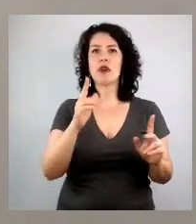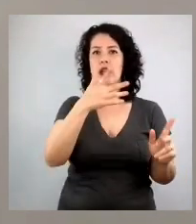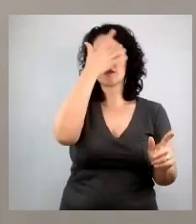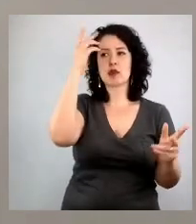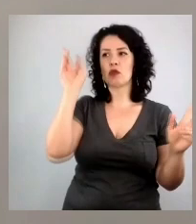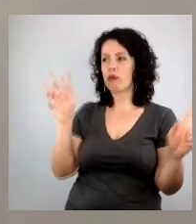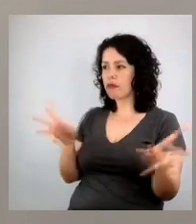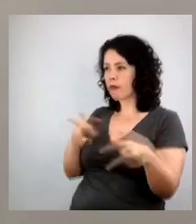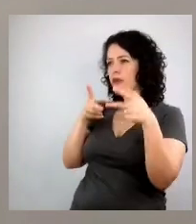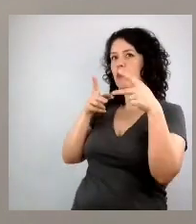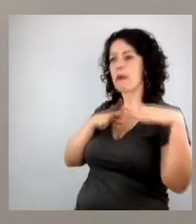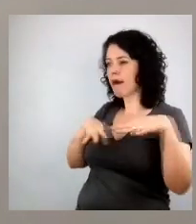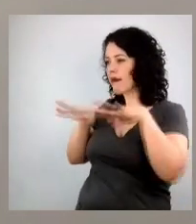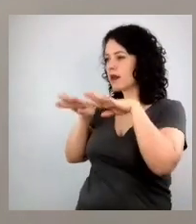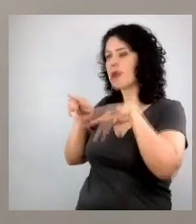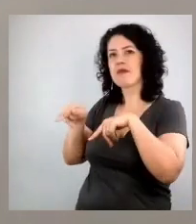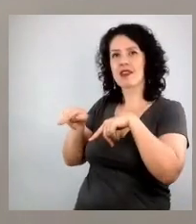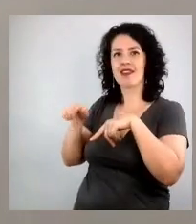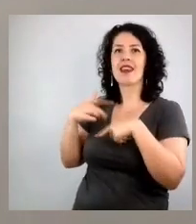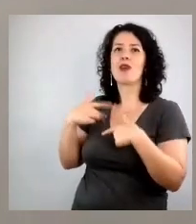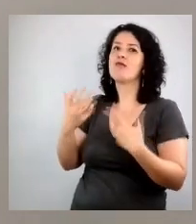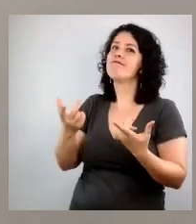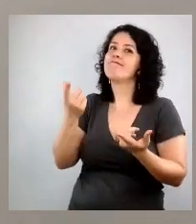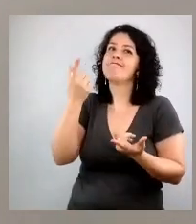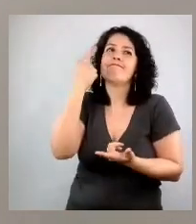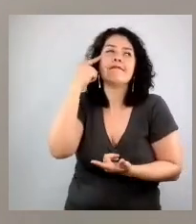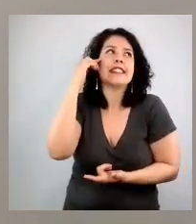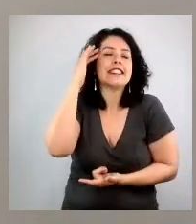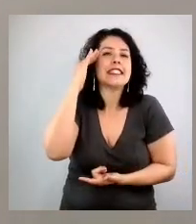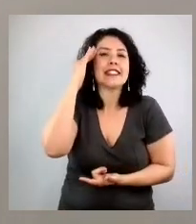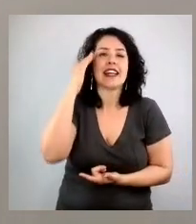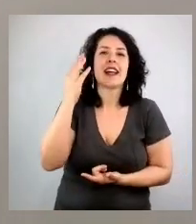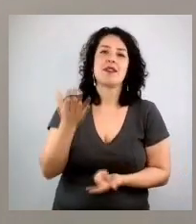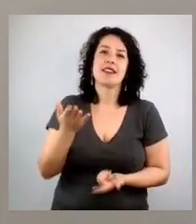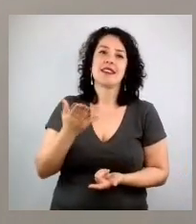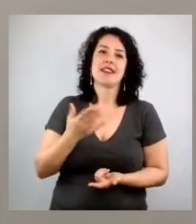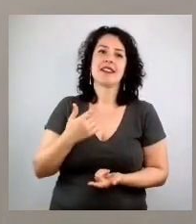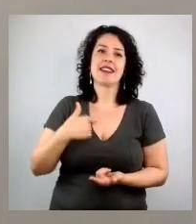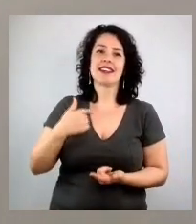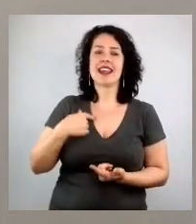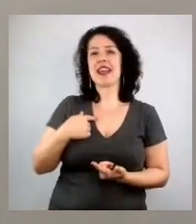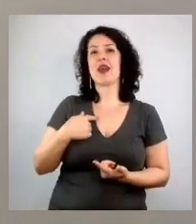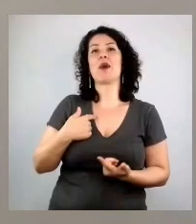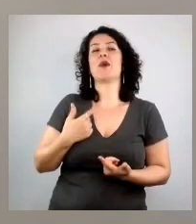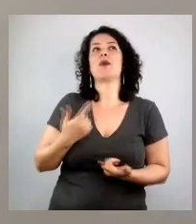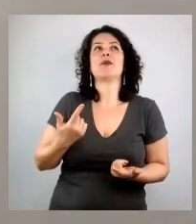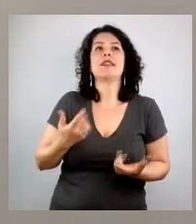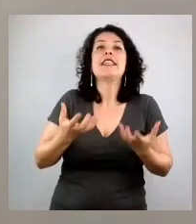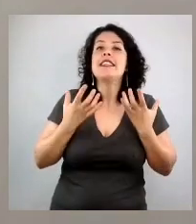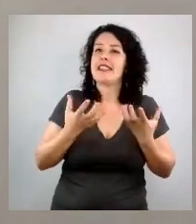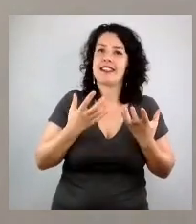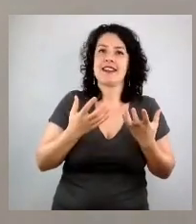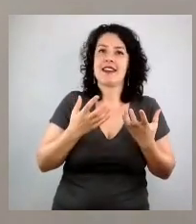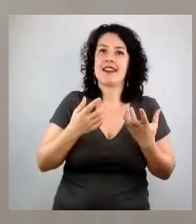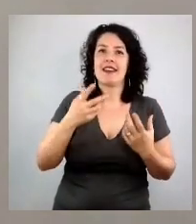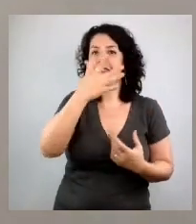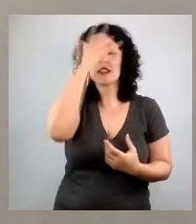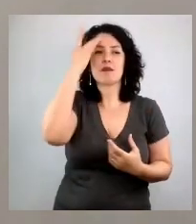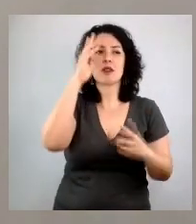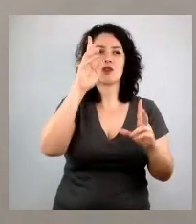viam, me consideravam, entrar num festival e falar: caraca, alguém pensou em mim, sabe? Tipo, era meu sonho ser vista na